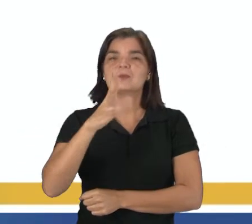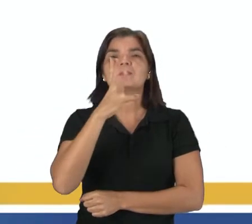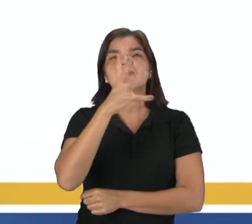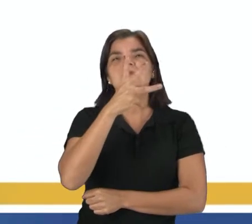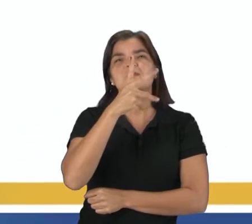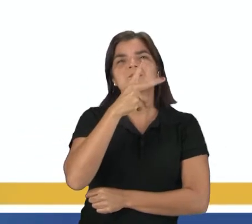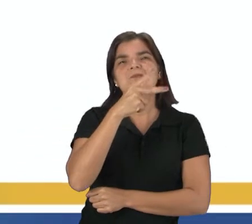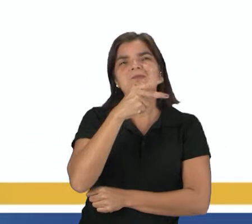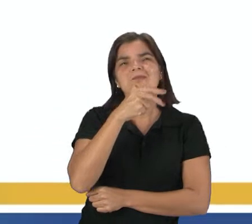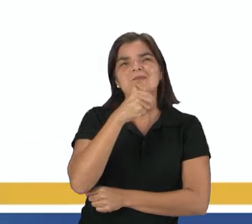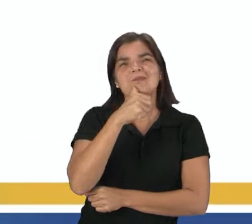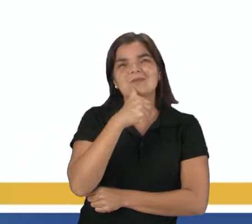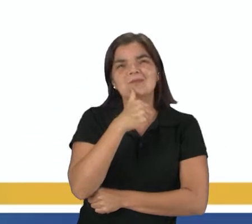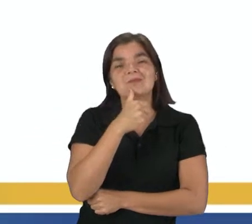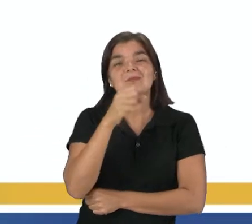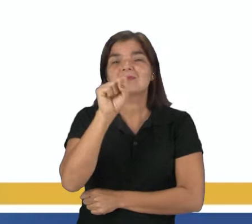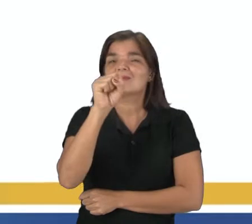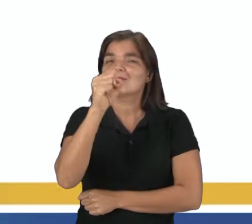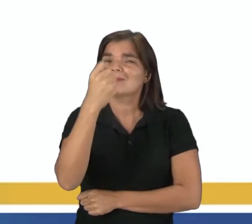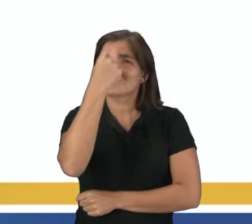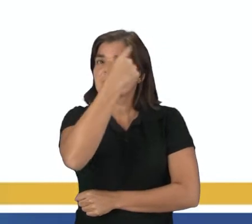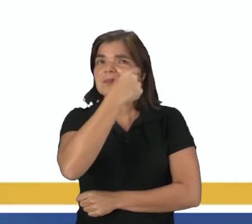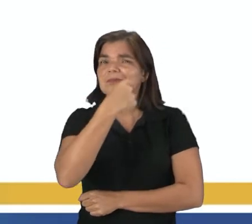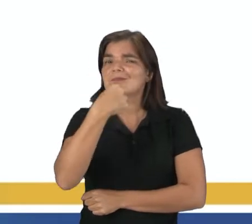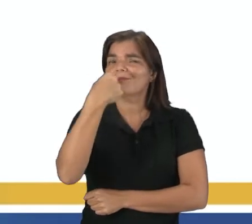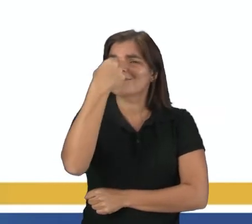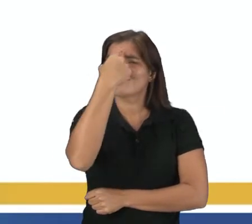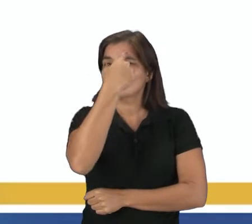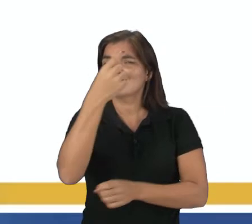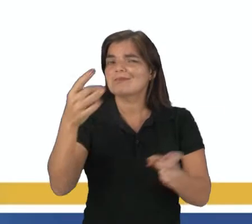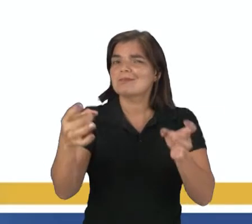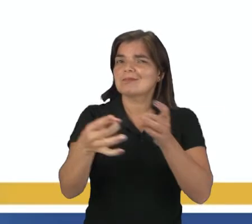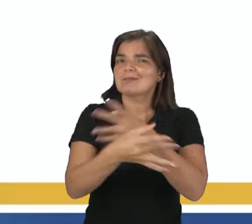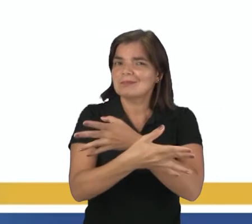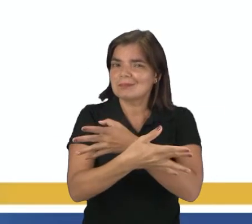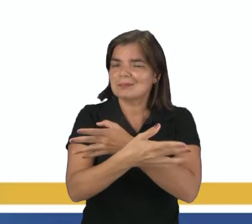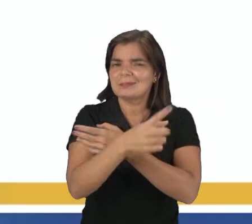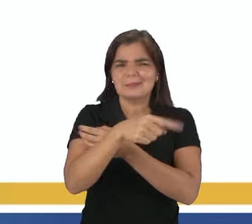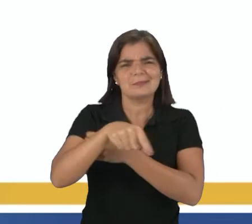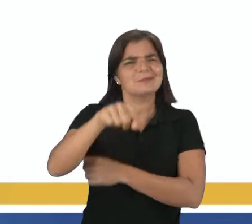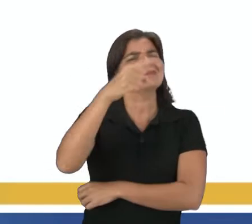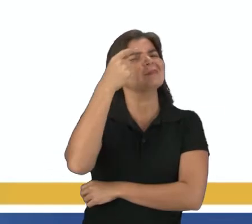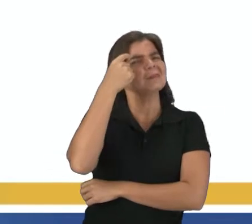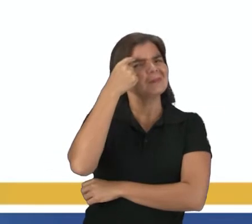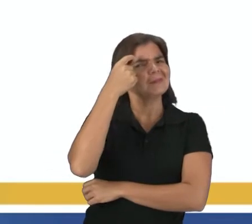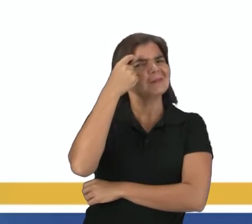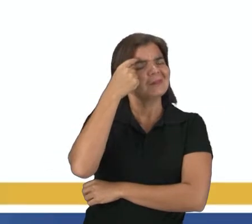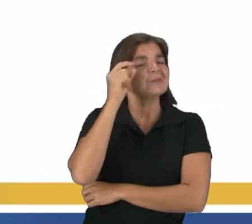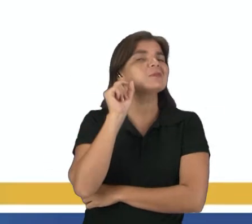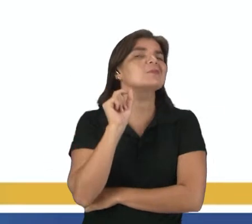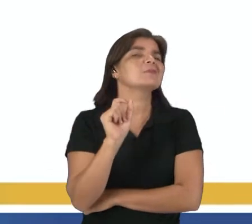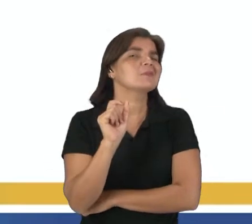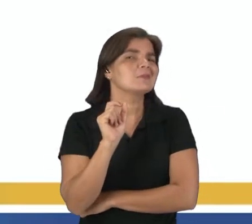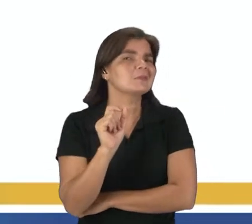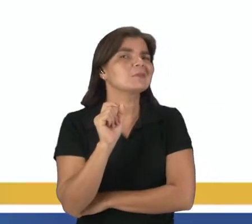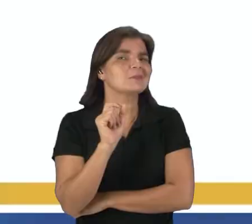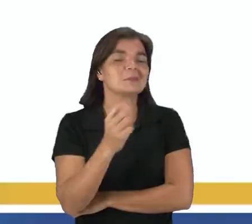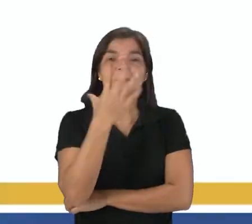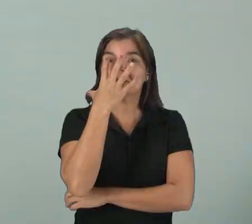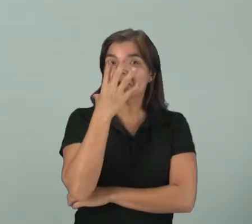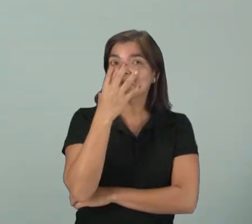demorava cerca de 8 horas para ficar pronta. Vocês conseguem imaginar o que é